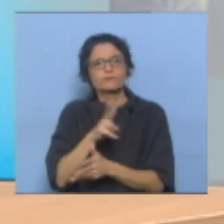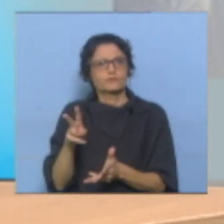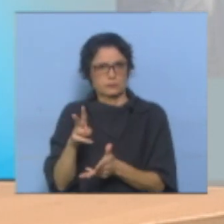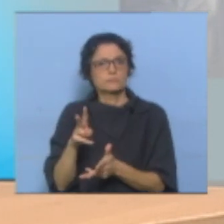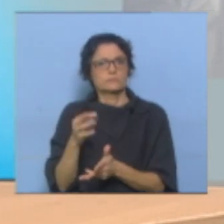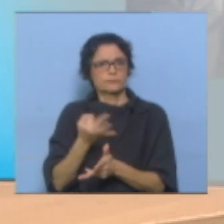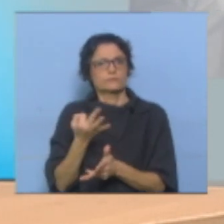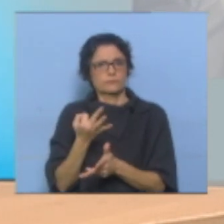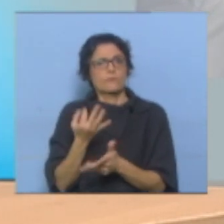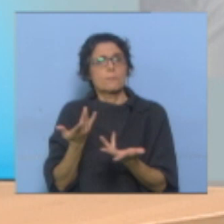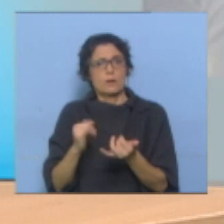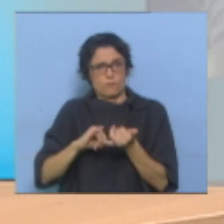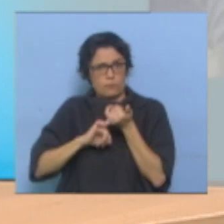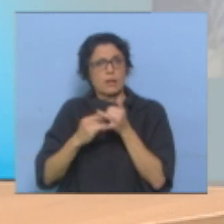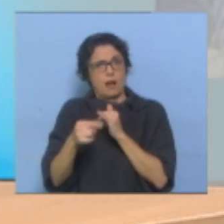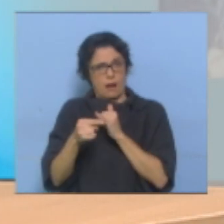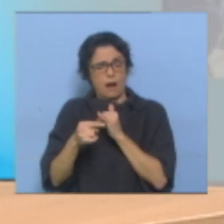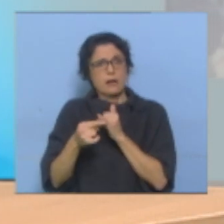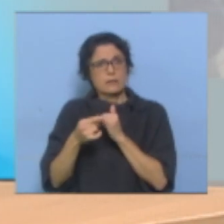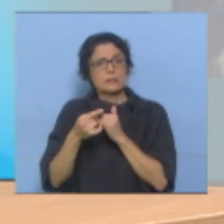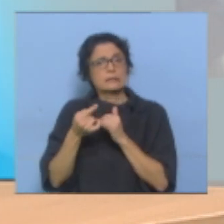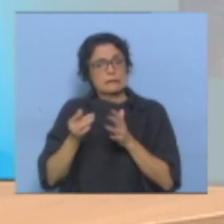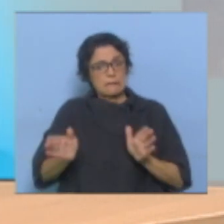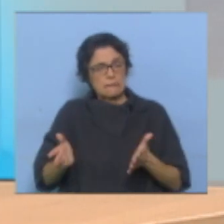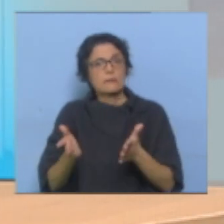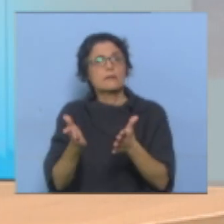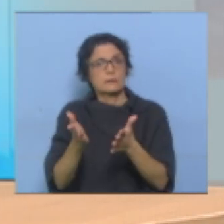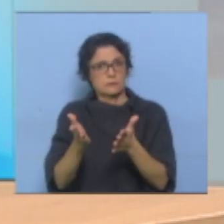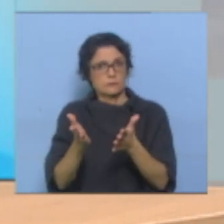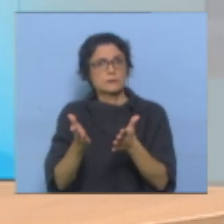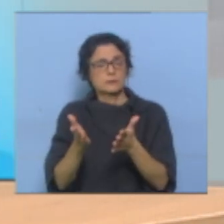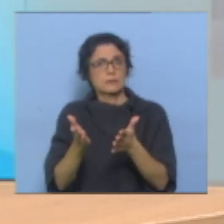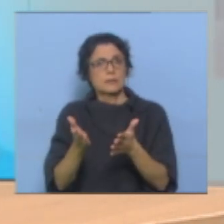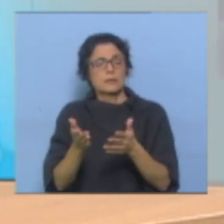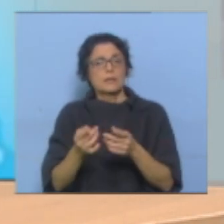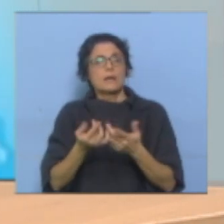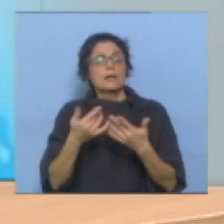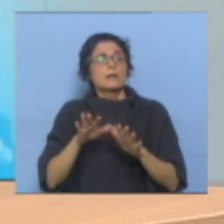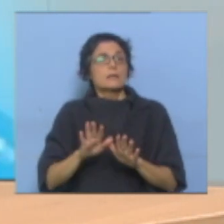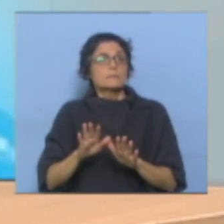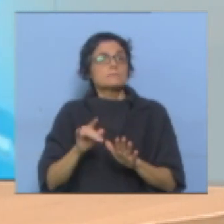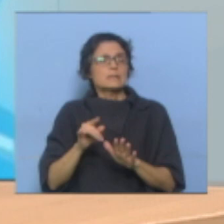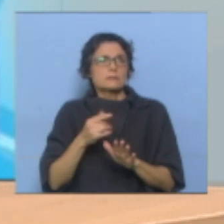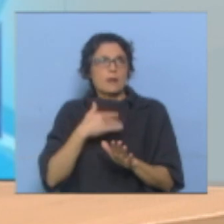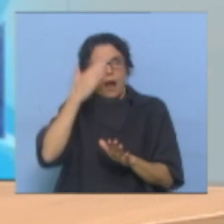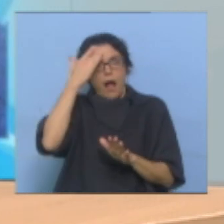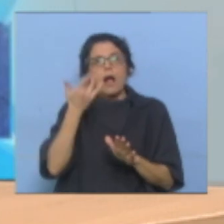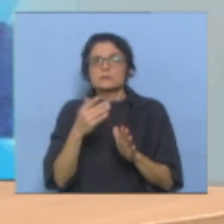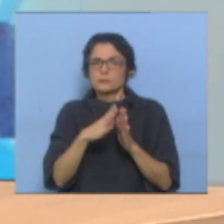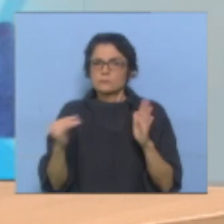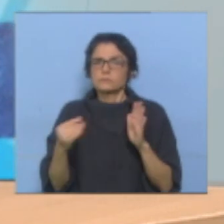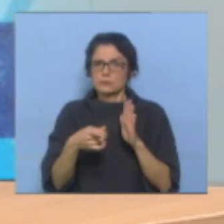promova em várias cadeias, e que provavelmente devia ser mais usado, até sim, em casos como